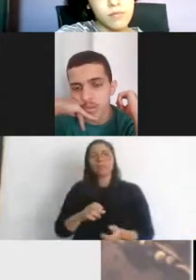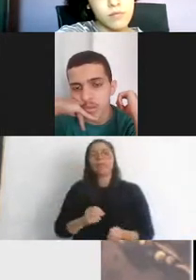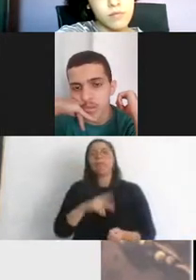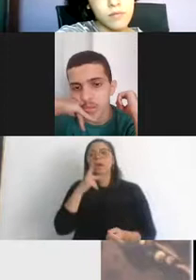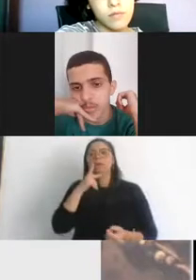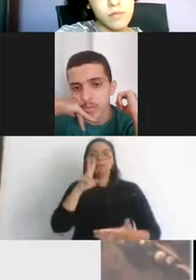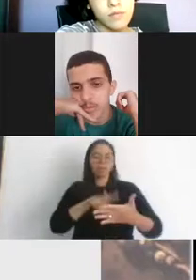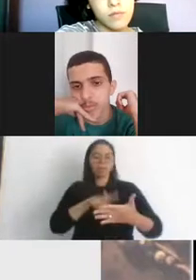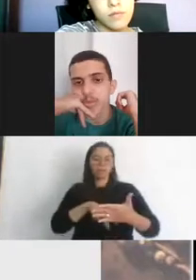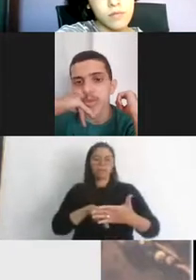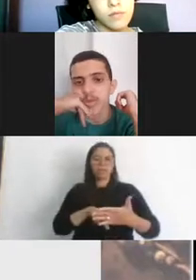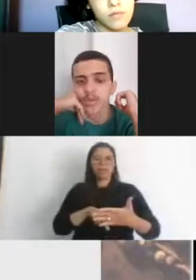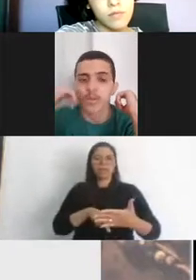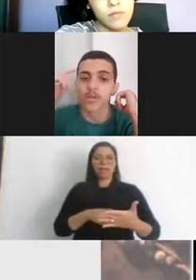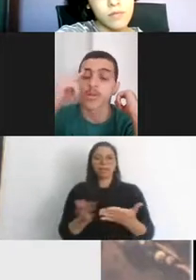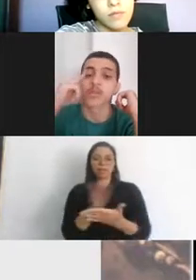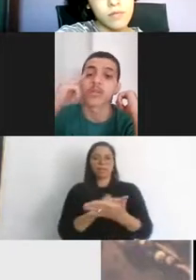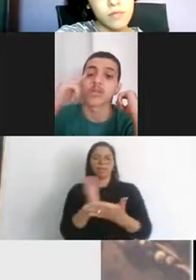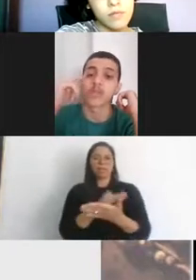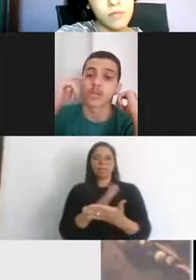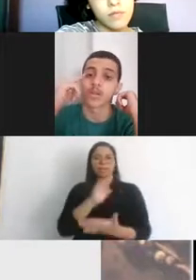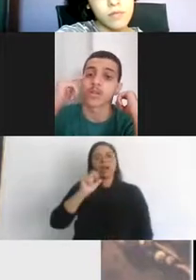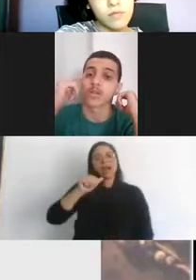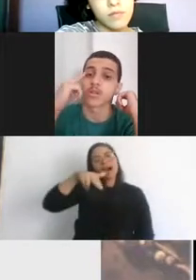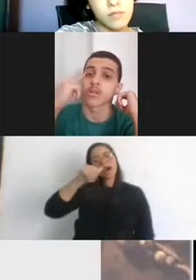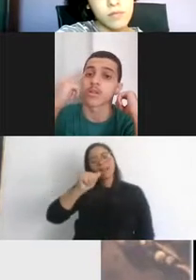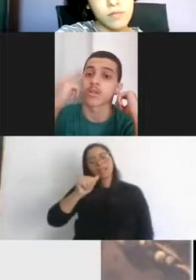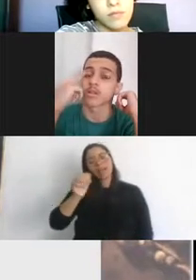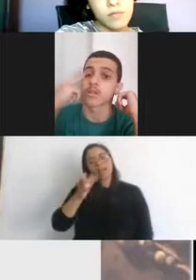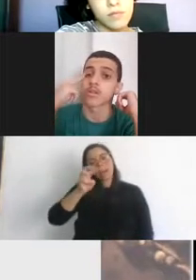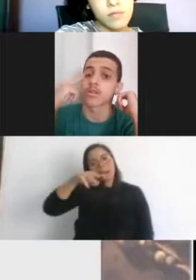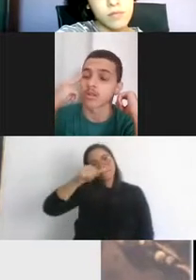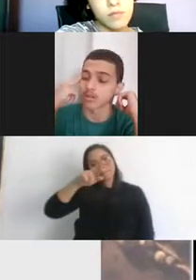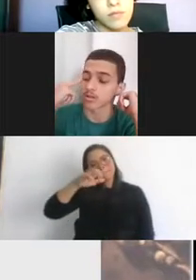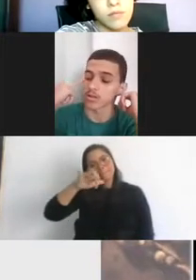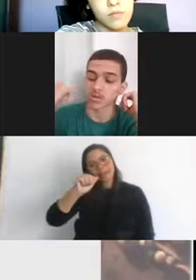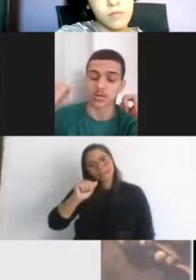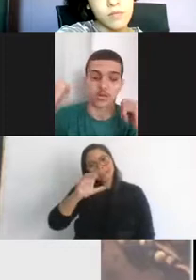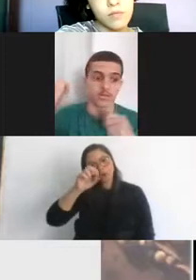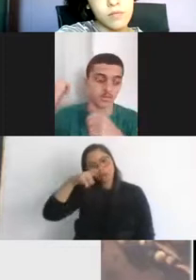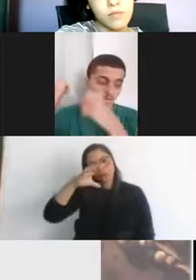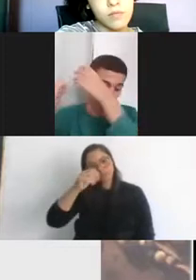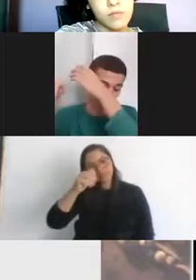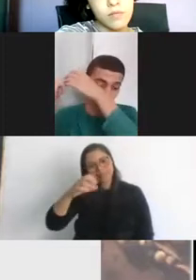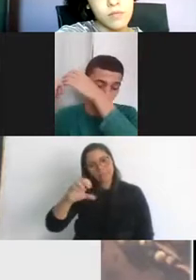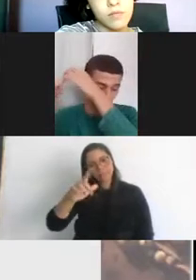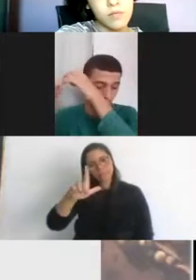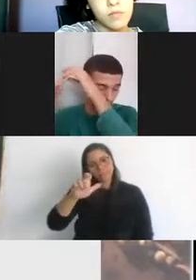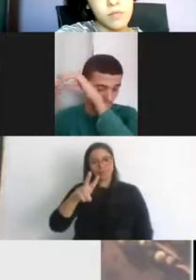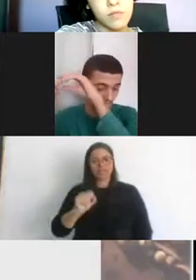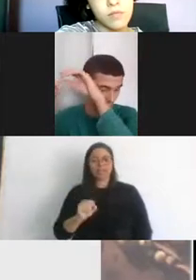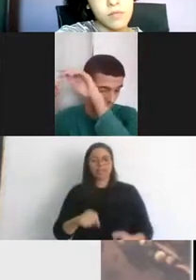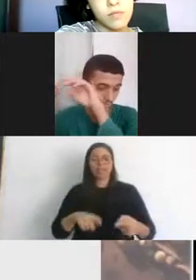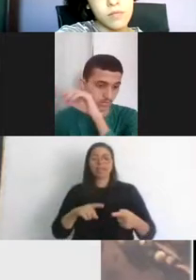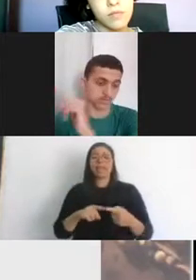Ana Maria Gonçalves que é um defeito de cor leia os primeiros capítulos que fala da captura das irmãs gêmeas para virem